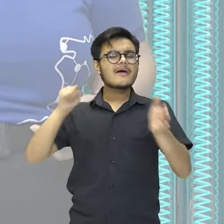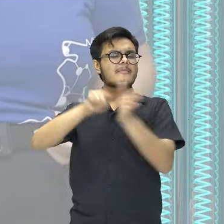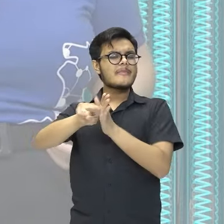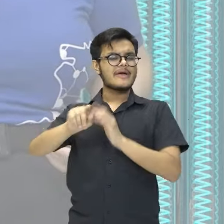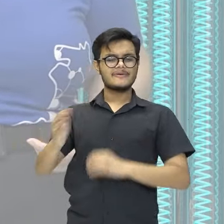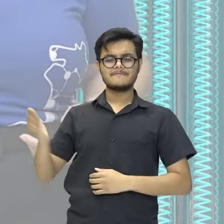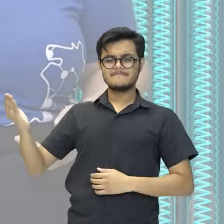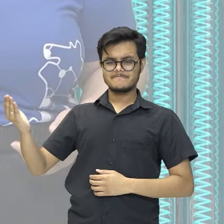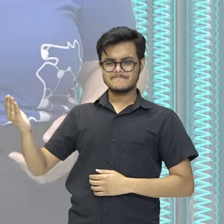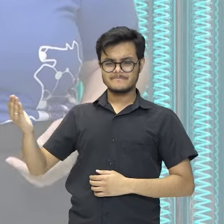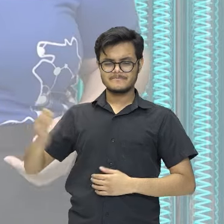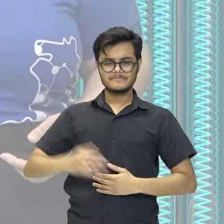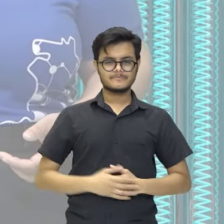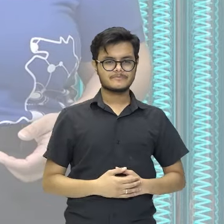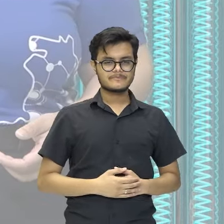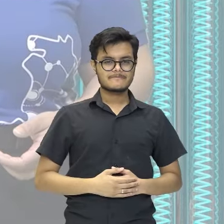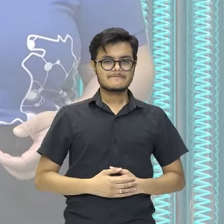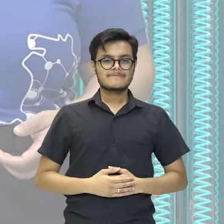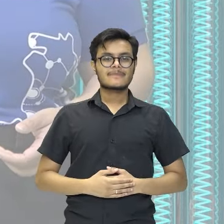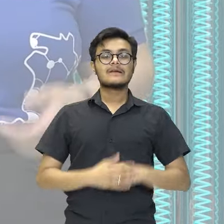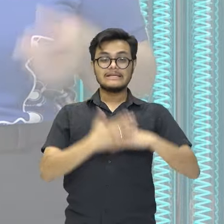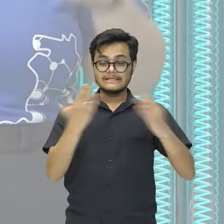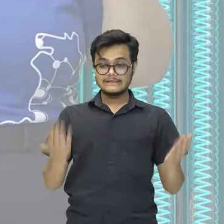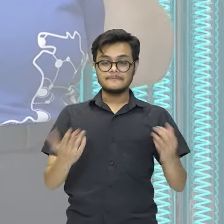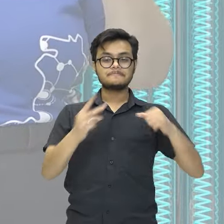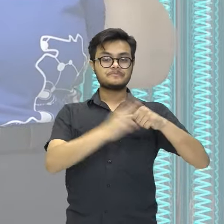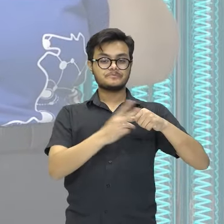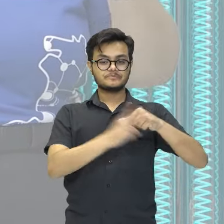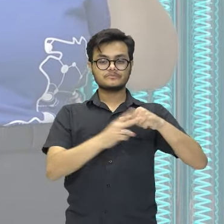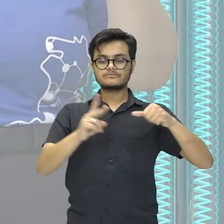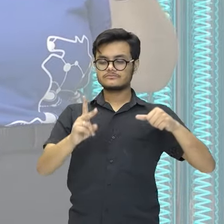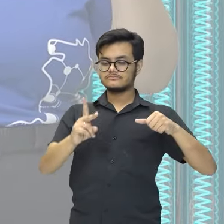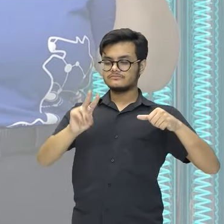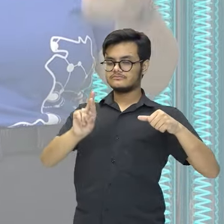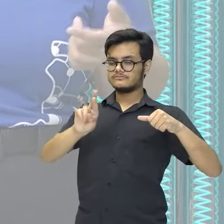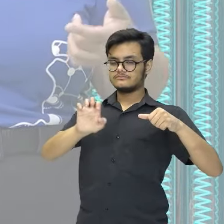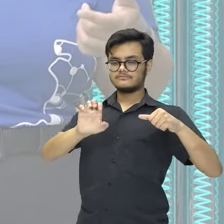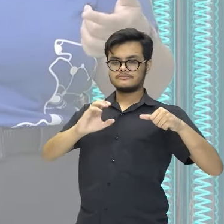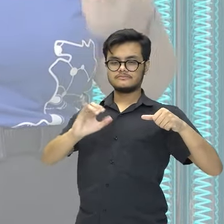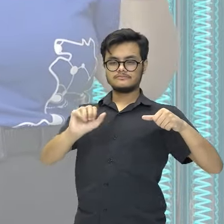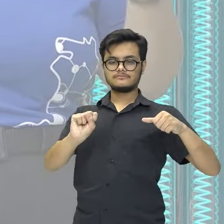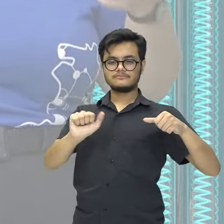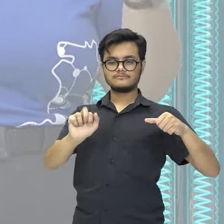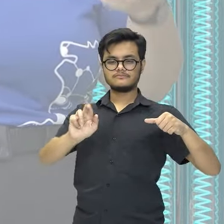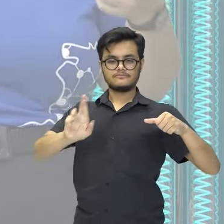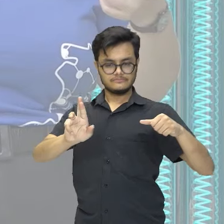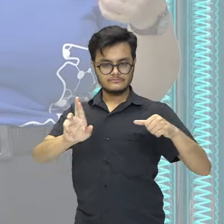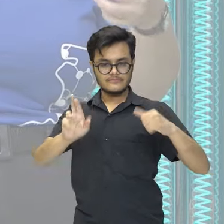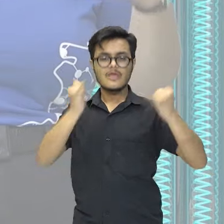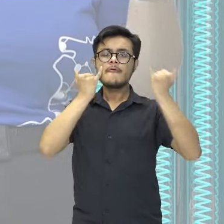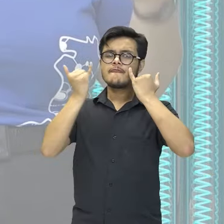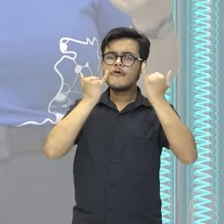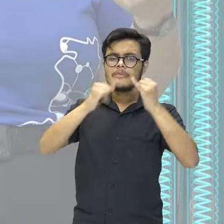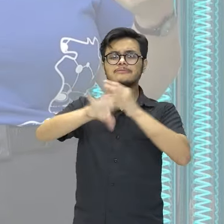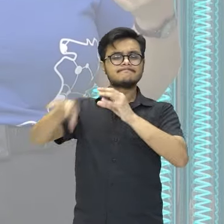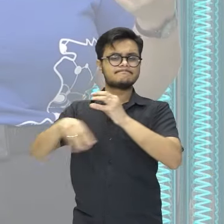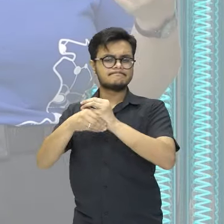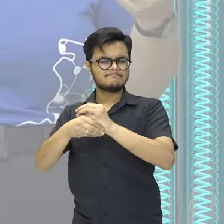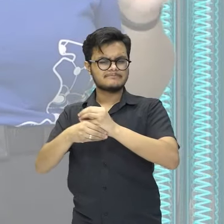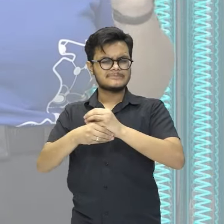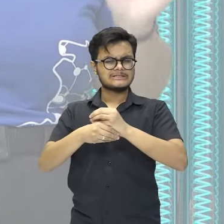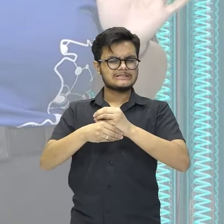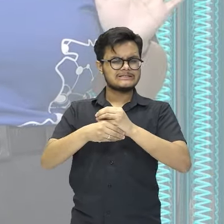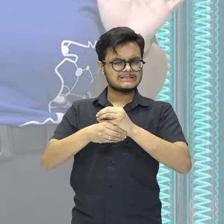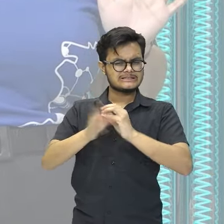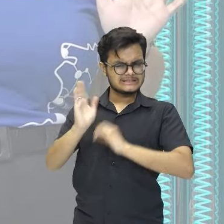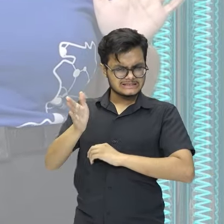coloca no ar por favor a próxima tela olha aqui a informação transmitida pelo verbo precisar está